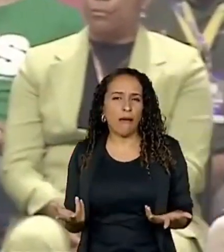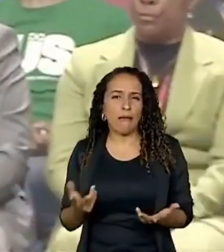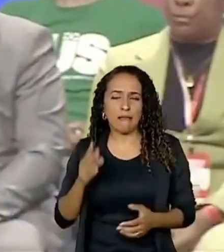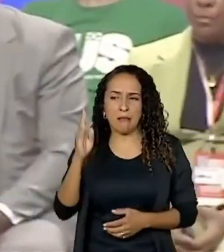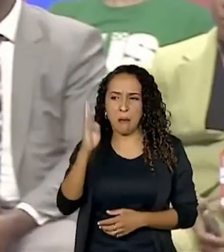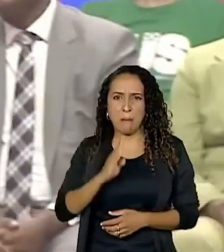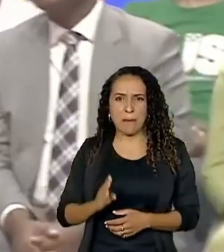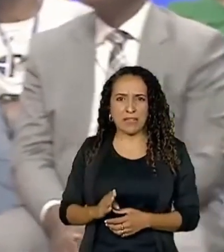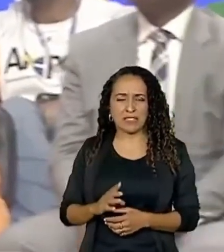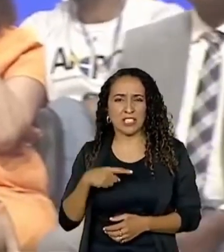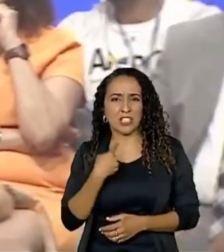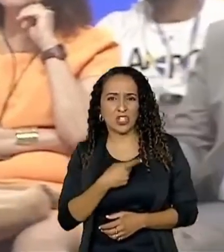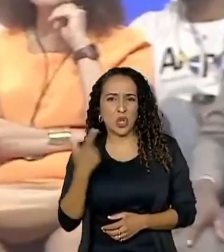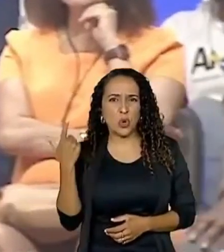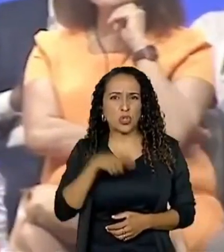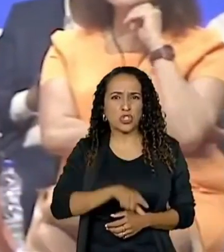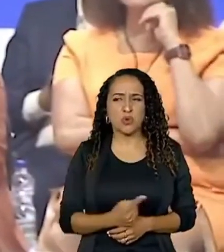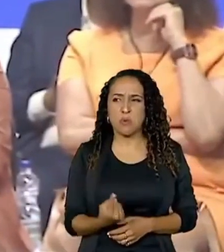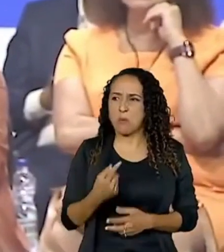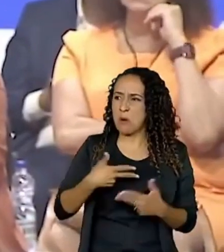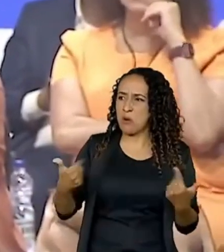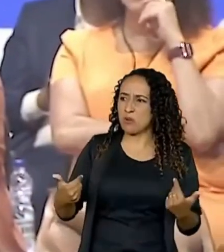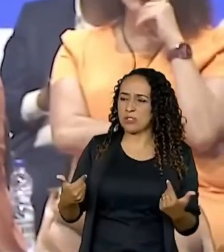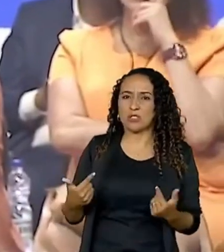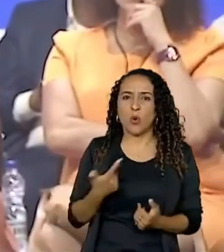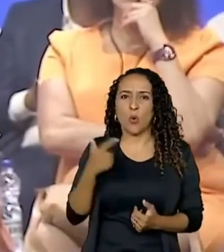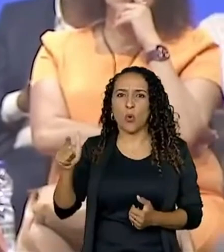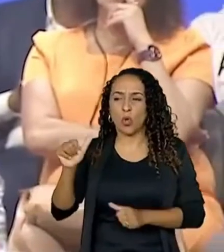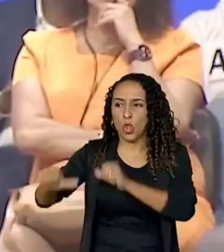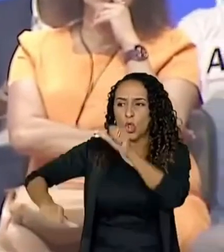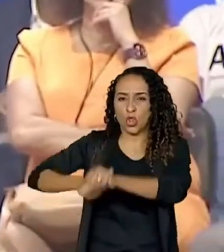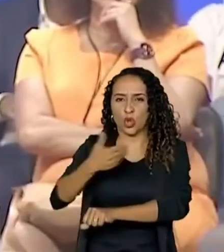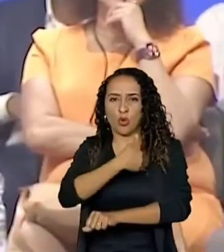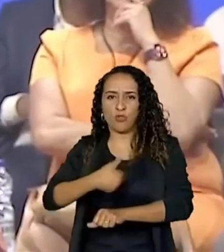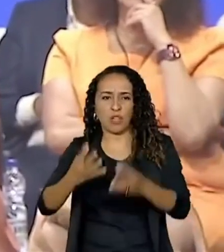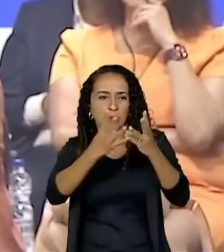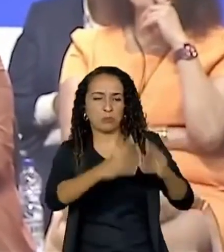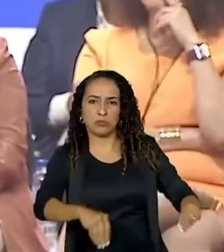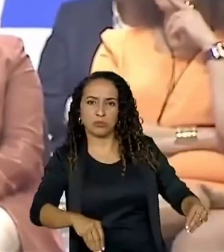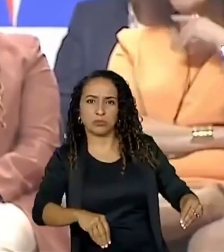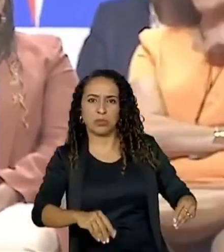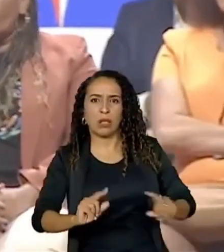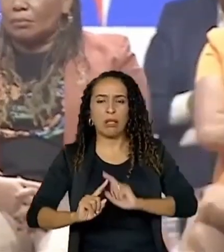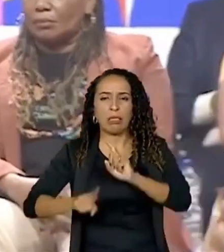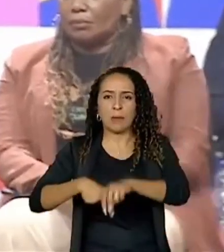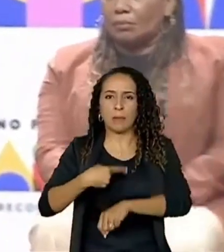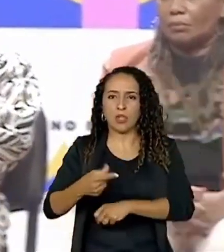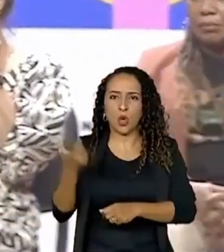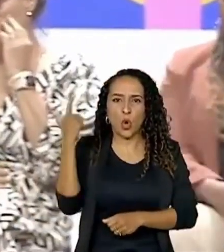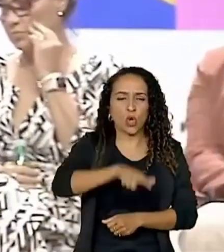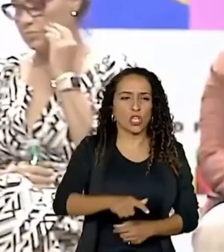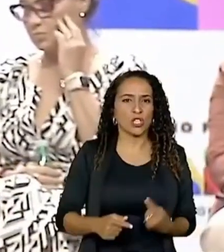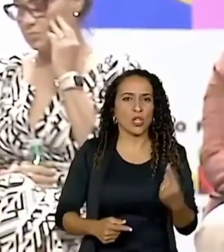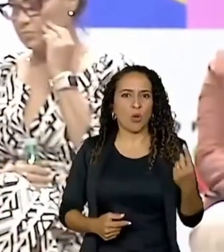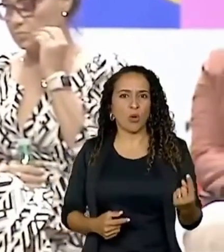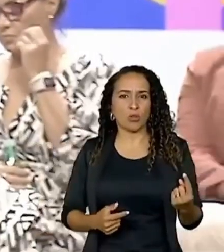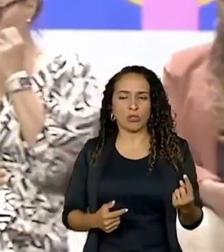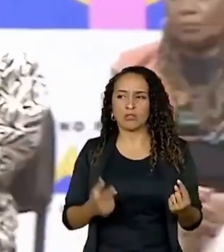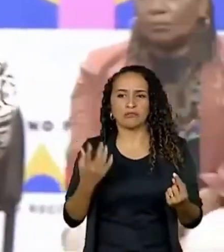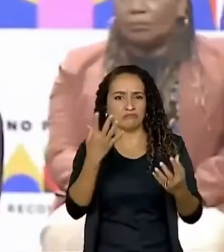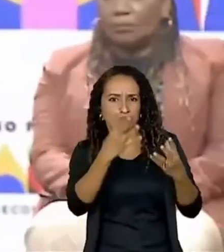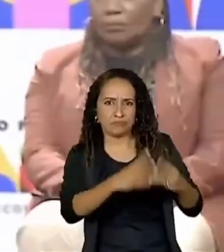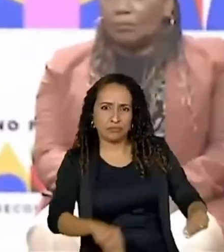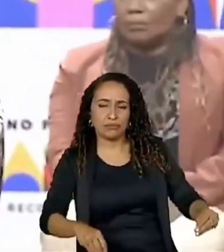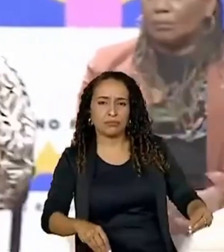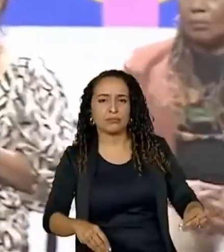país que a gente conquista uma coisa, vem um governo e destrói. No outro ano conquista mais uma, vem outro